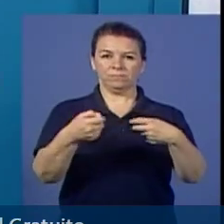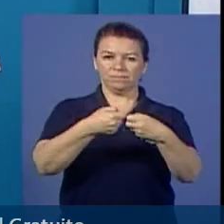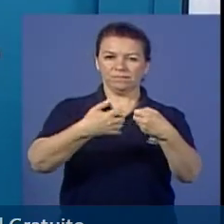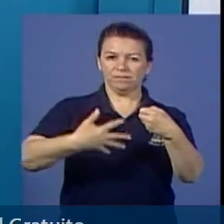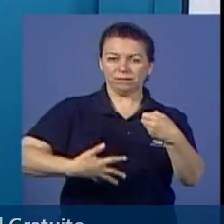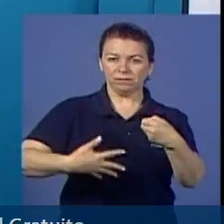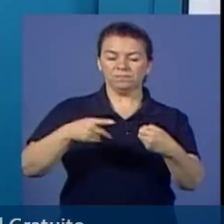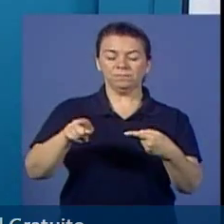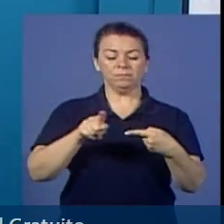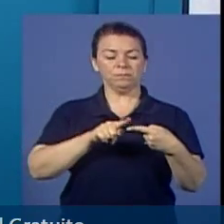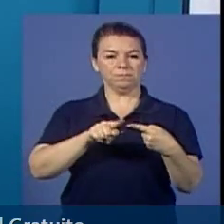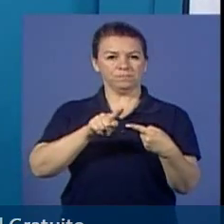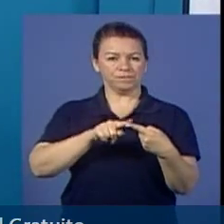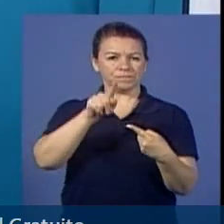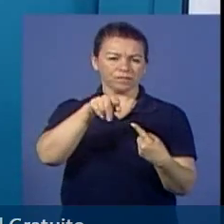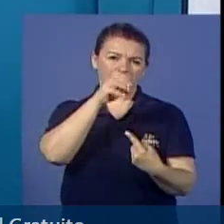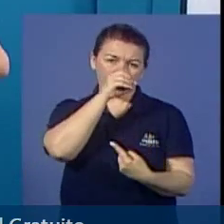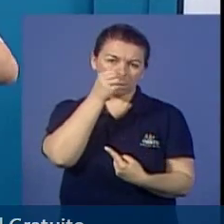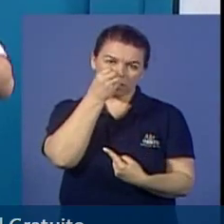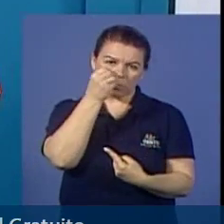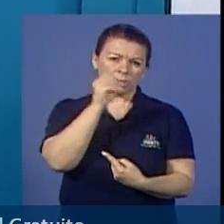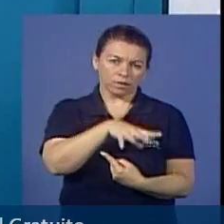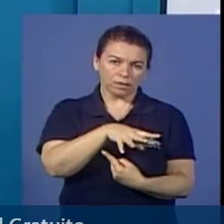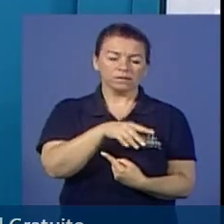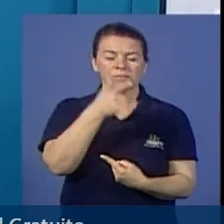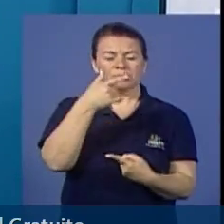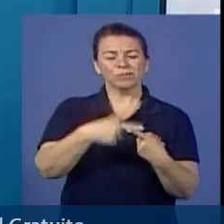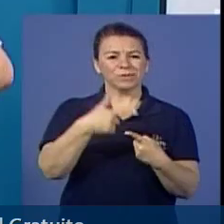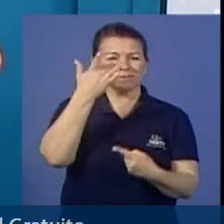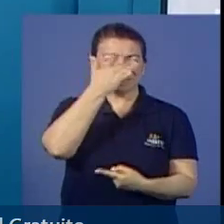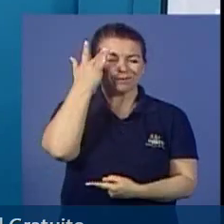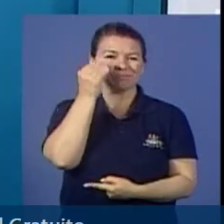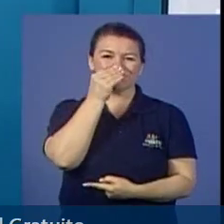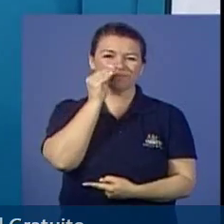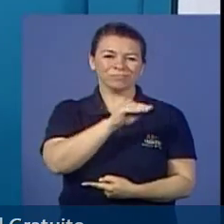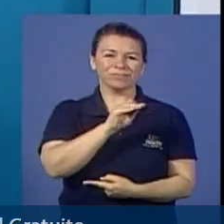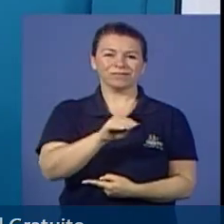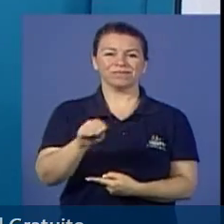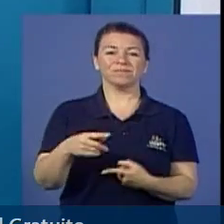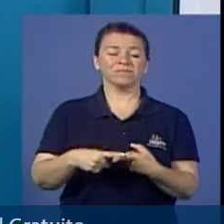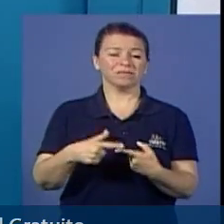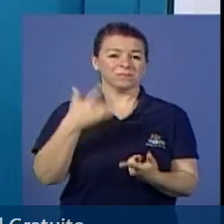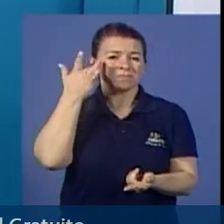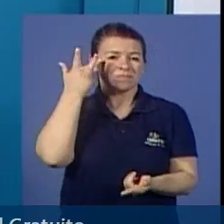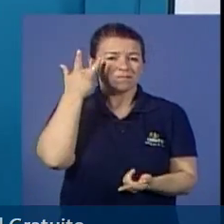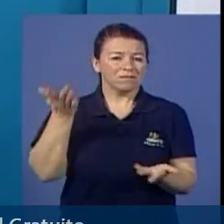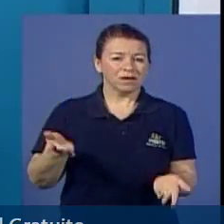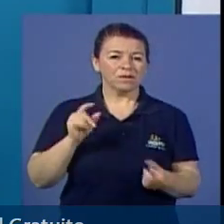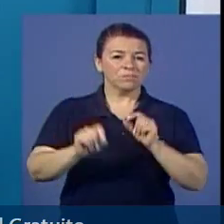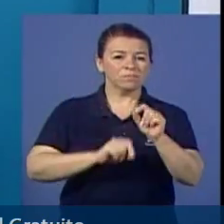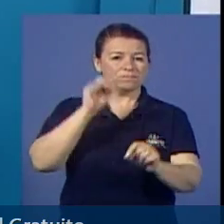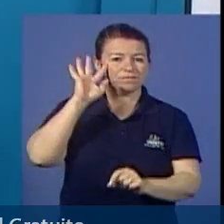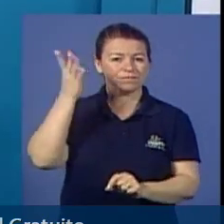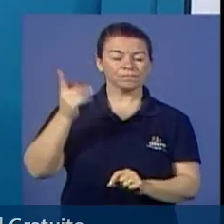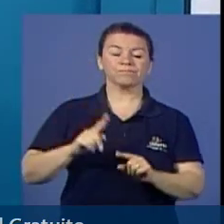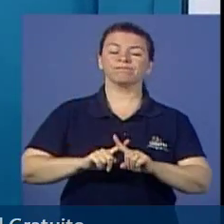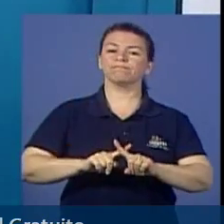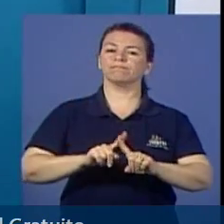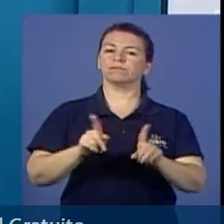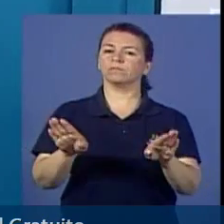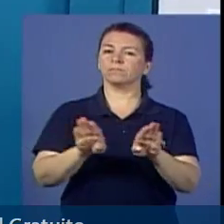primeiro, podemos considerar a ignorância das pessoas que não queriam se vacinar? Ah, sim, claro que sim. Mas, por outro lado também,